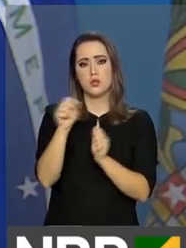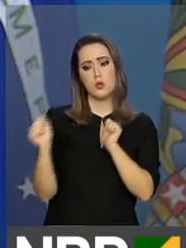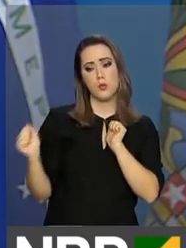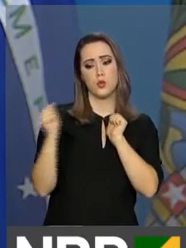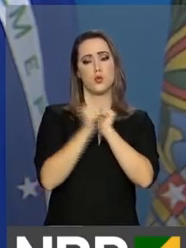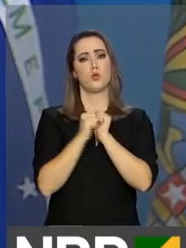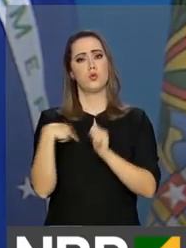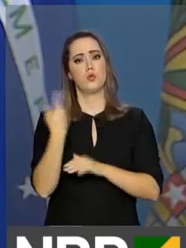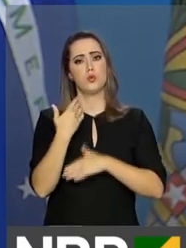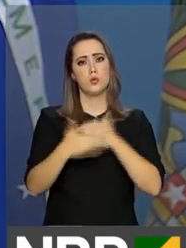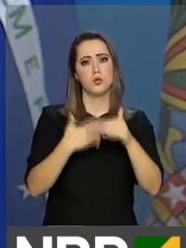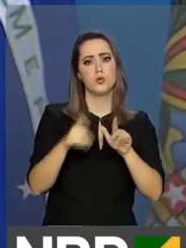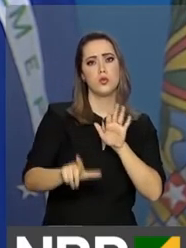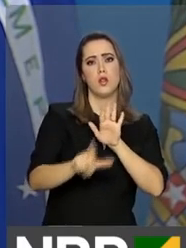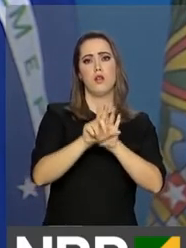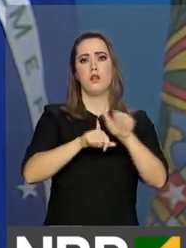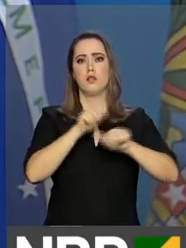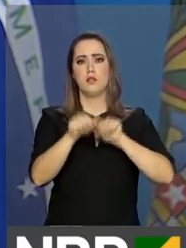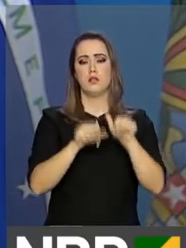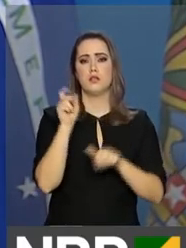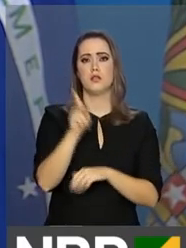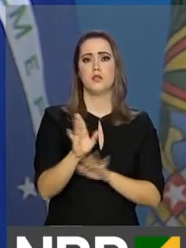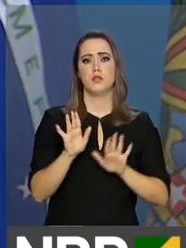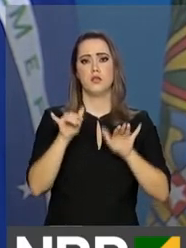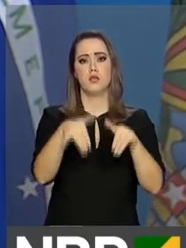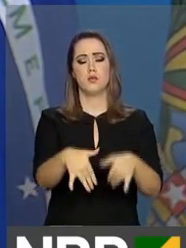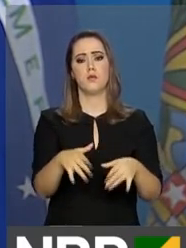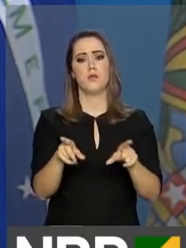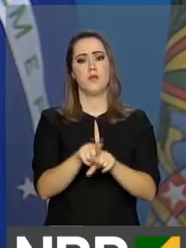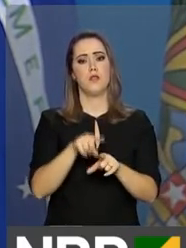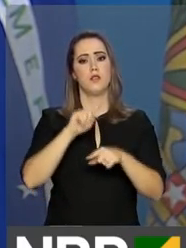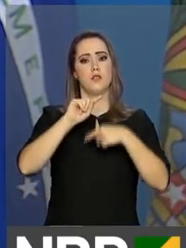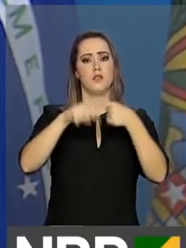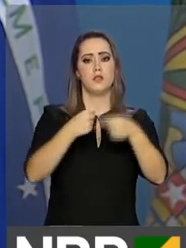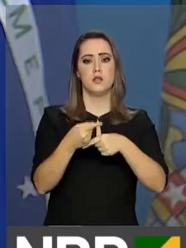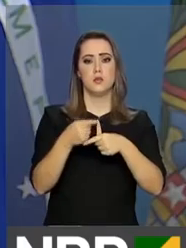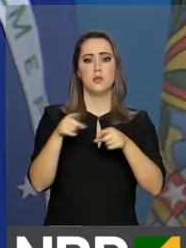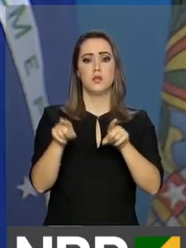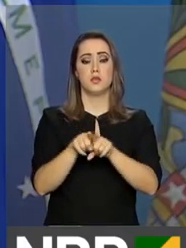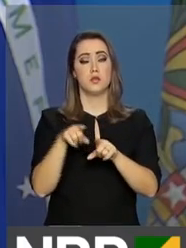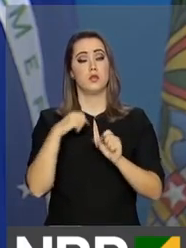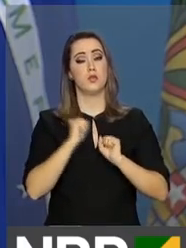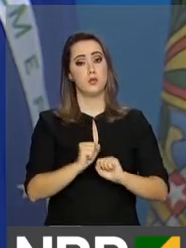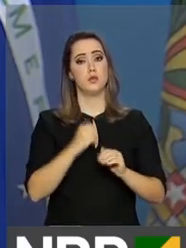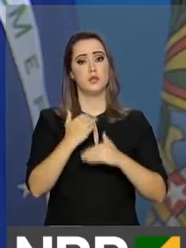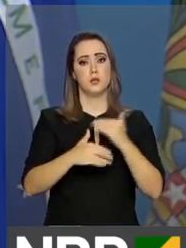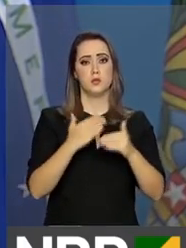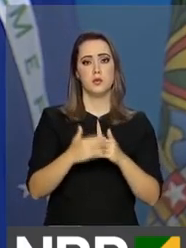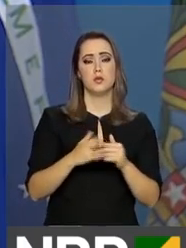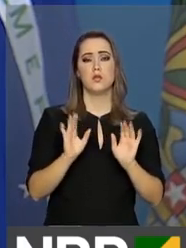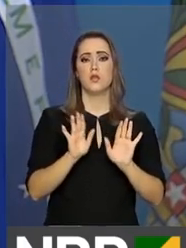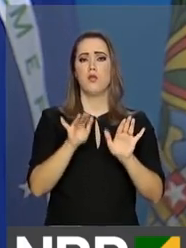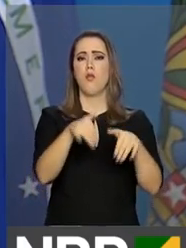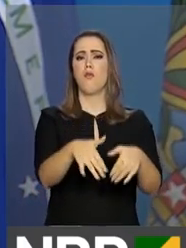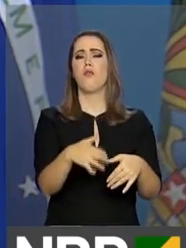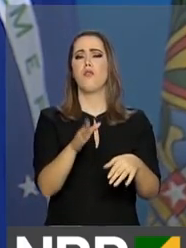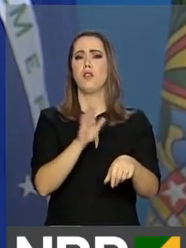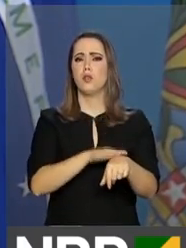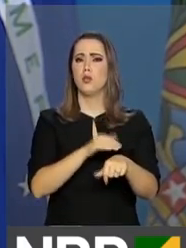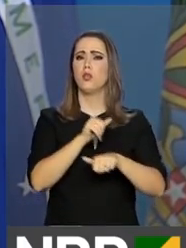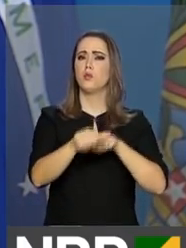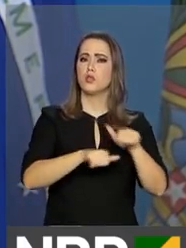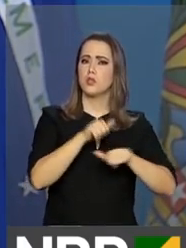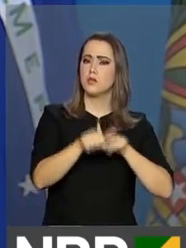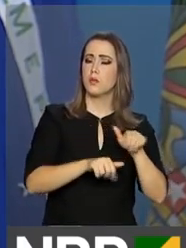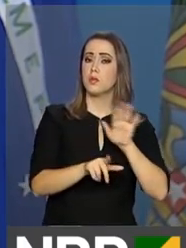levar a Previdência Social até o seu final, para que depois dela nós passamos sim concluir o ciclo